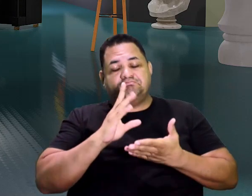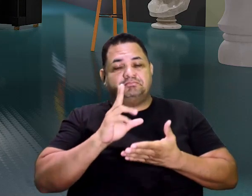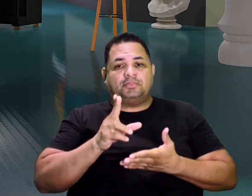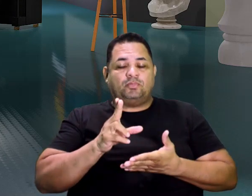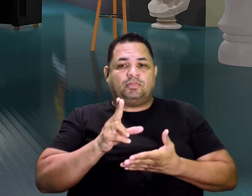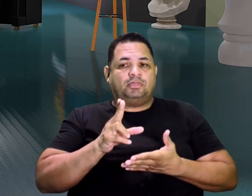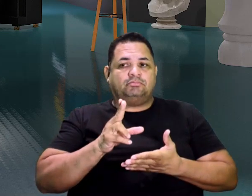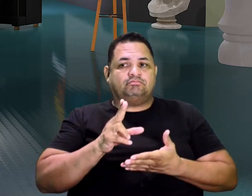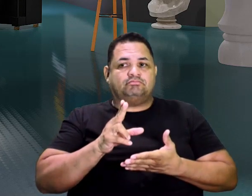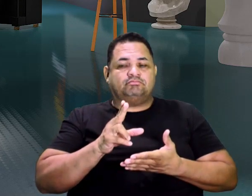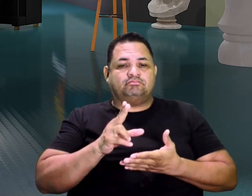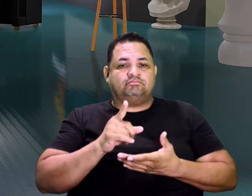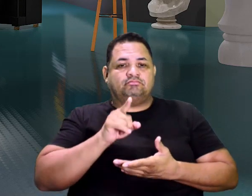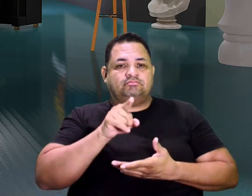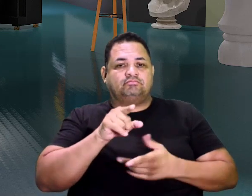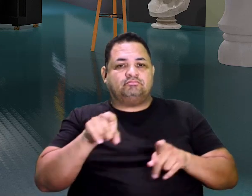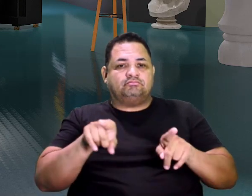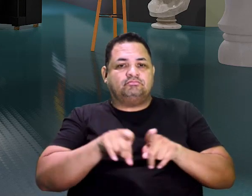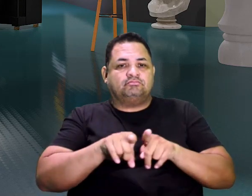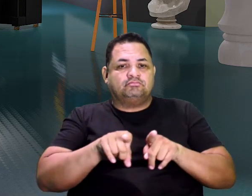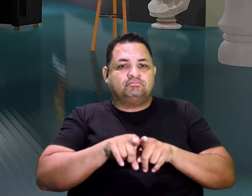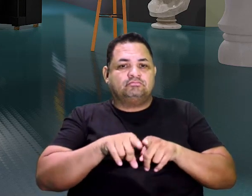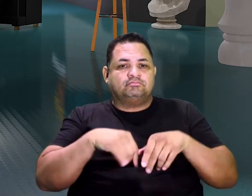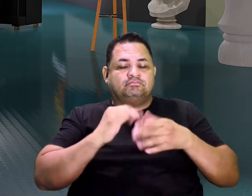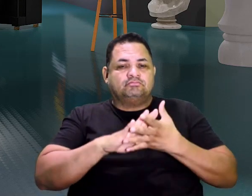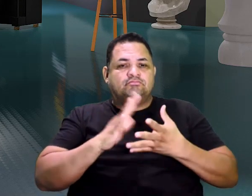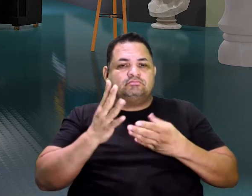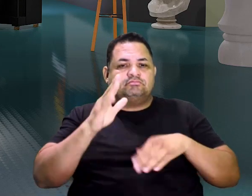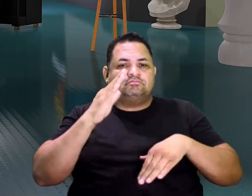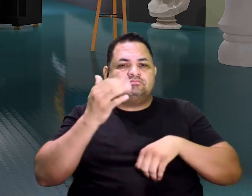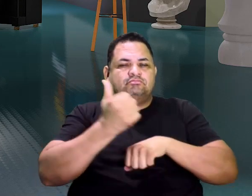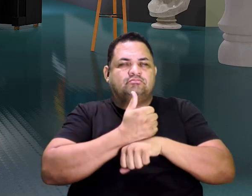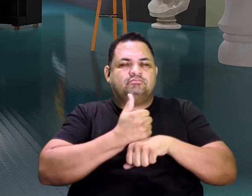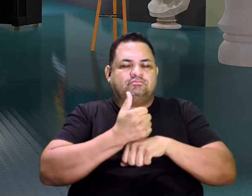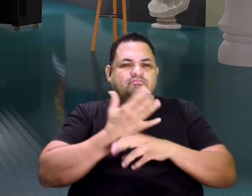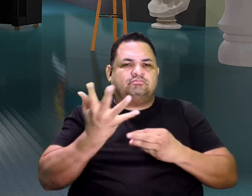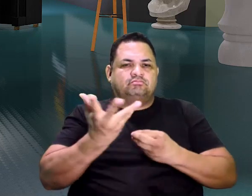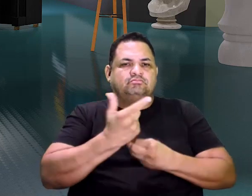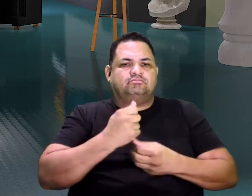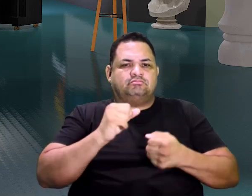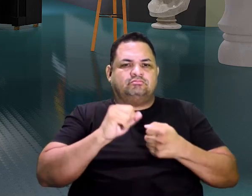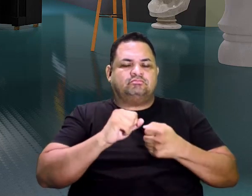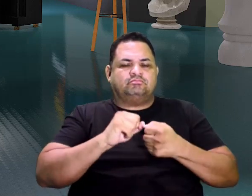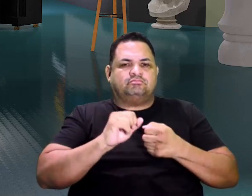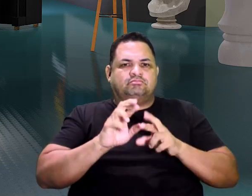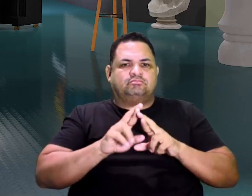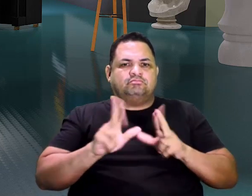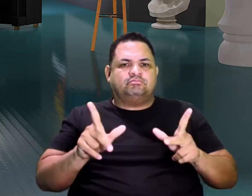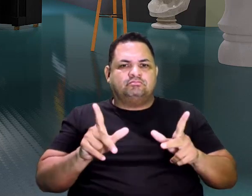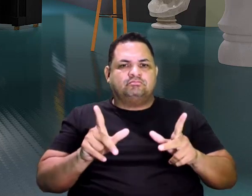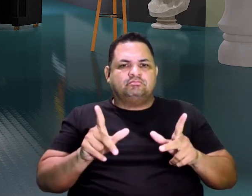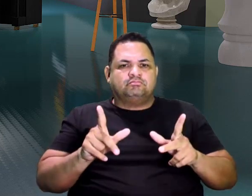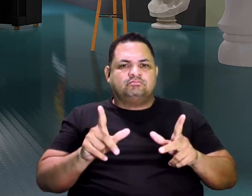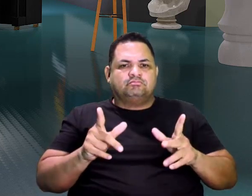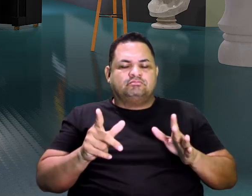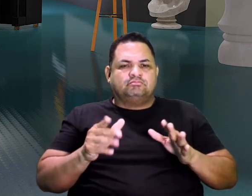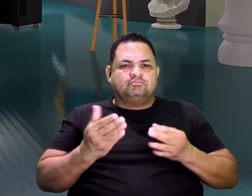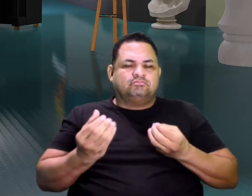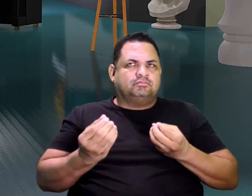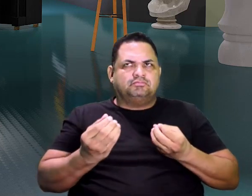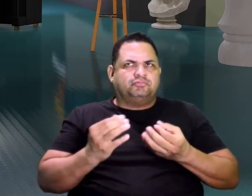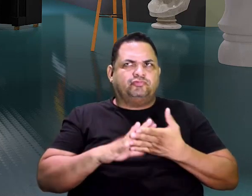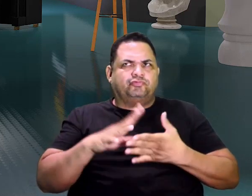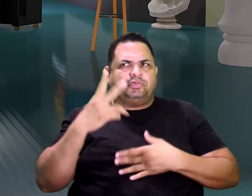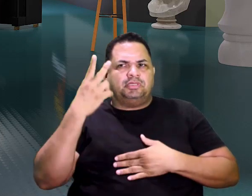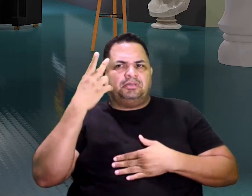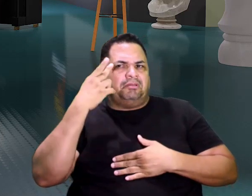né? Você também, enquanto artista, você faz uma coisa diferente e aí ela não fica